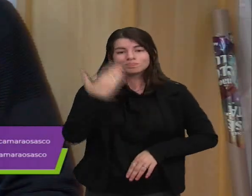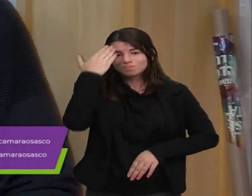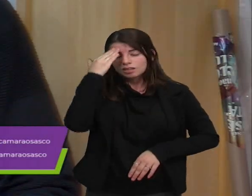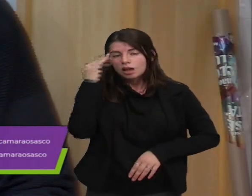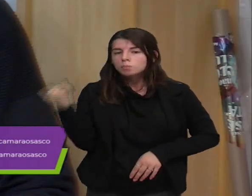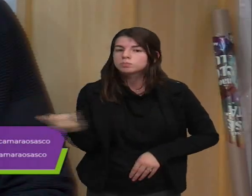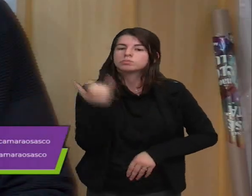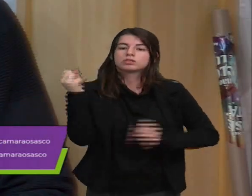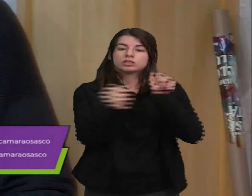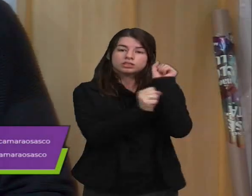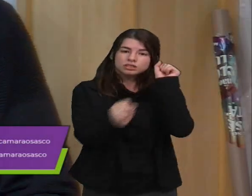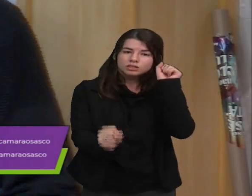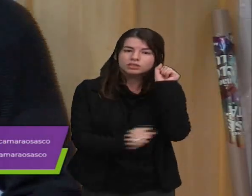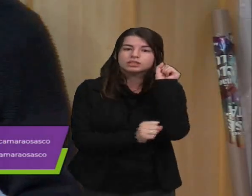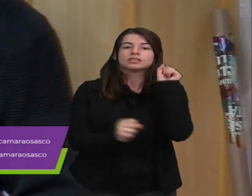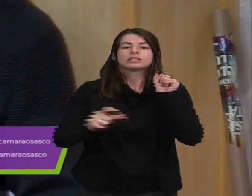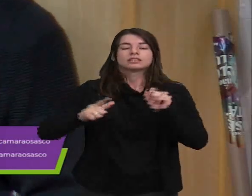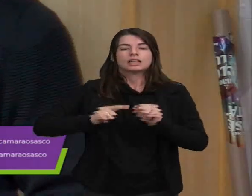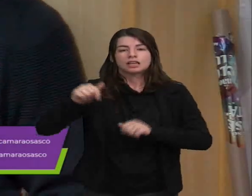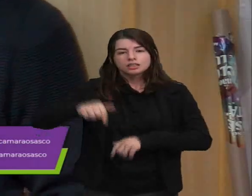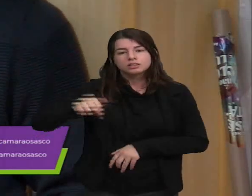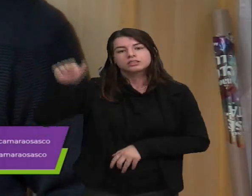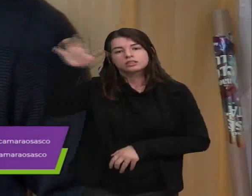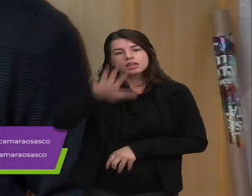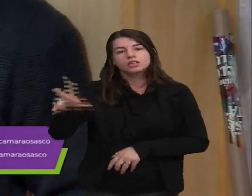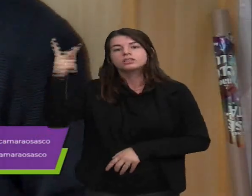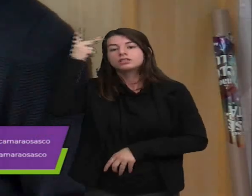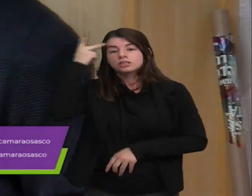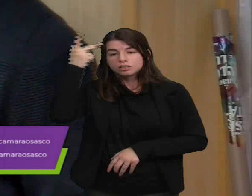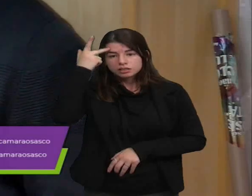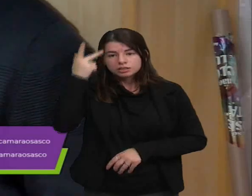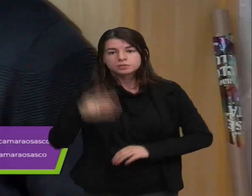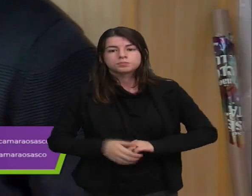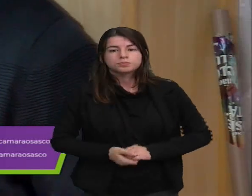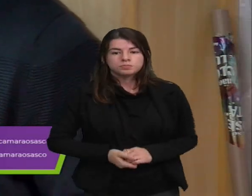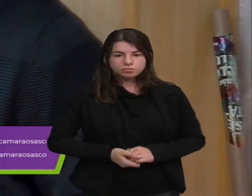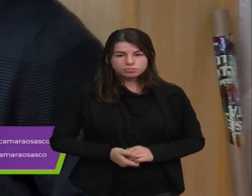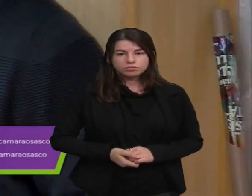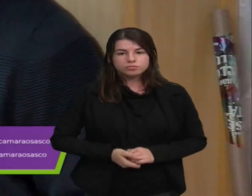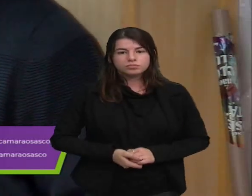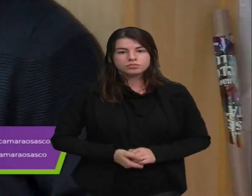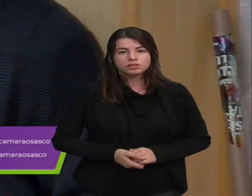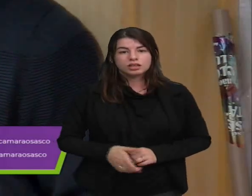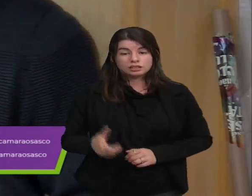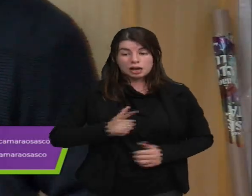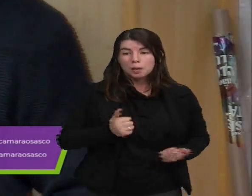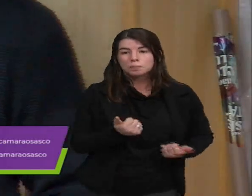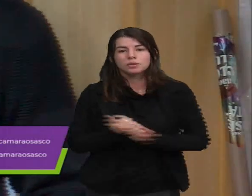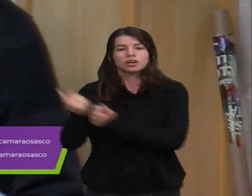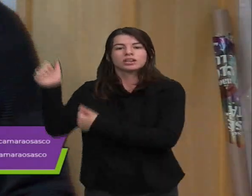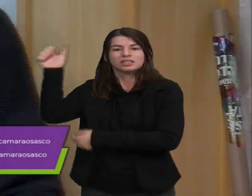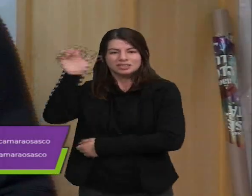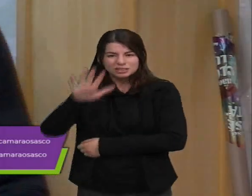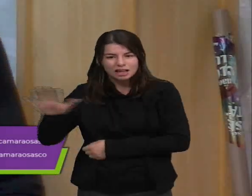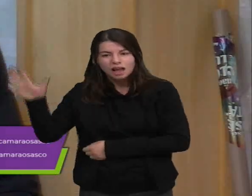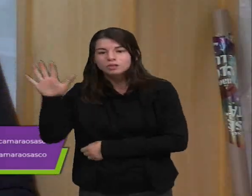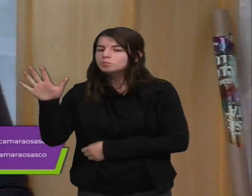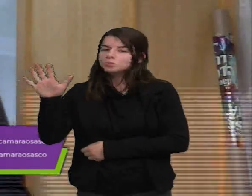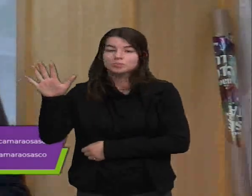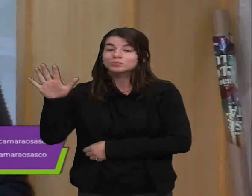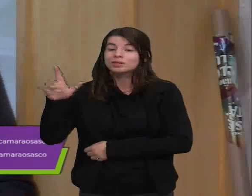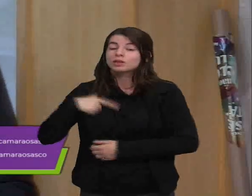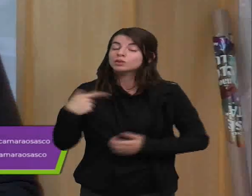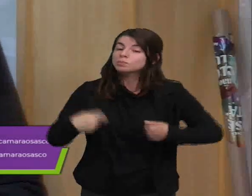tem a Sabesp para Estado de São Paulo e muito bem foi dito aqui não é uma questão de estar defendendo o Estado é a questão de estar defendendo